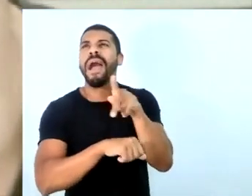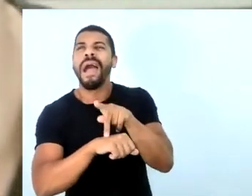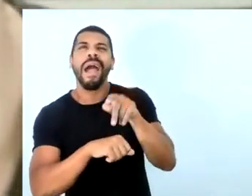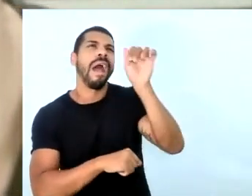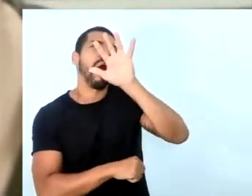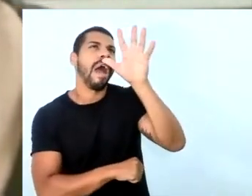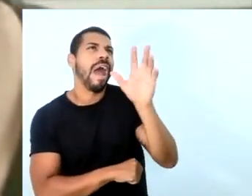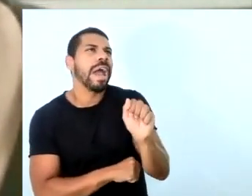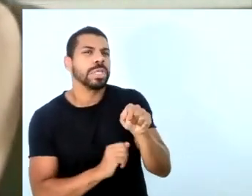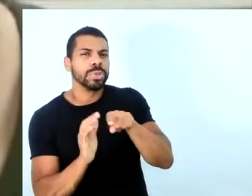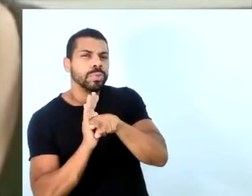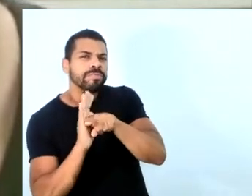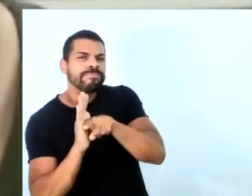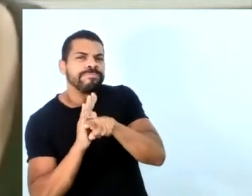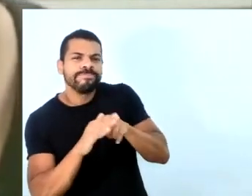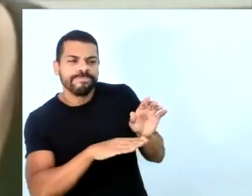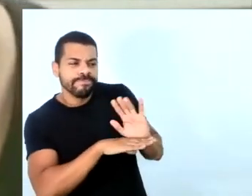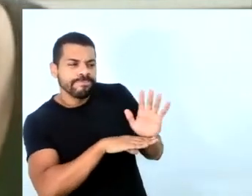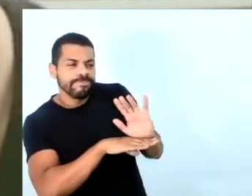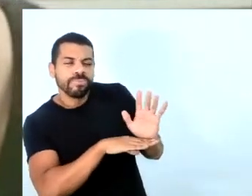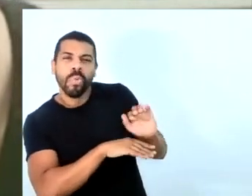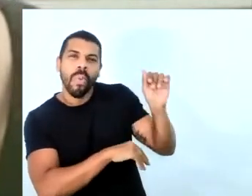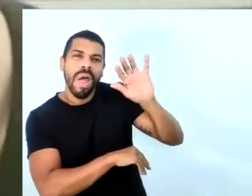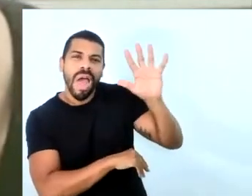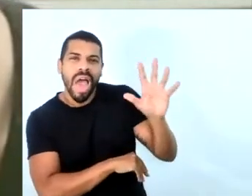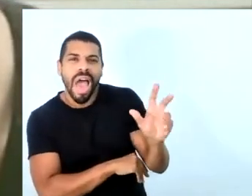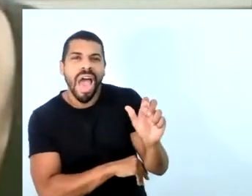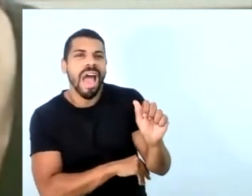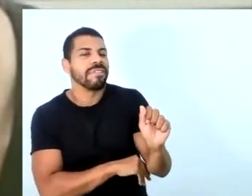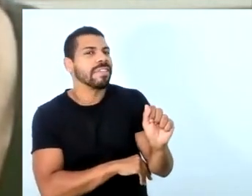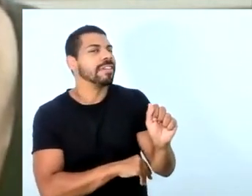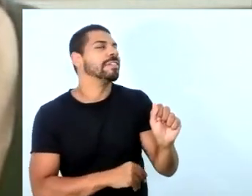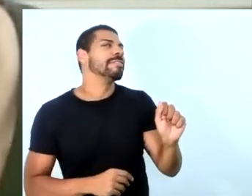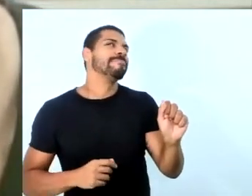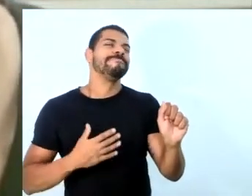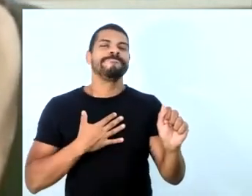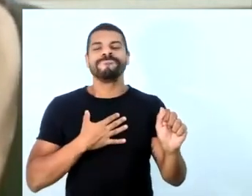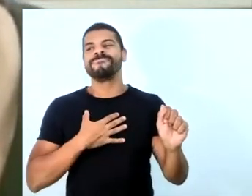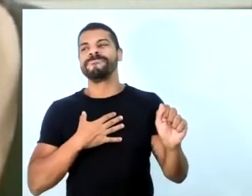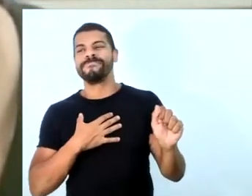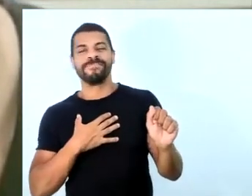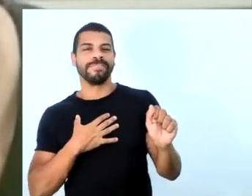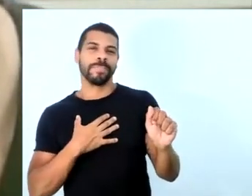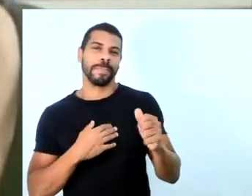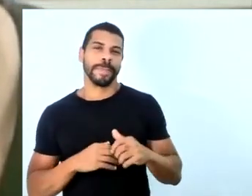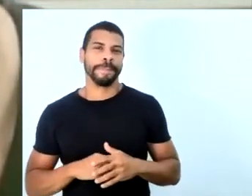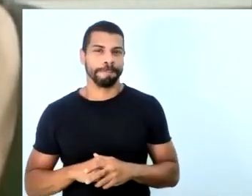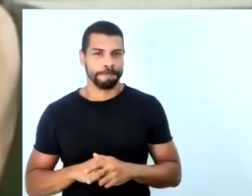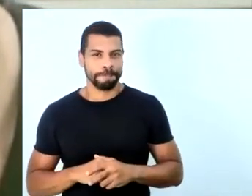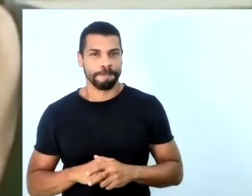o cinema africano, estudar, montar um projeto africano, assim, um projeto